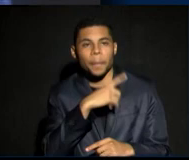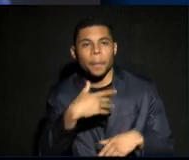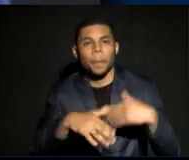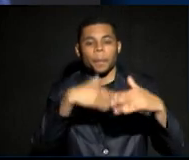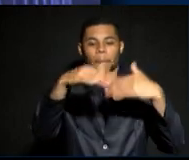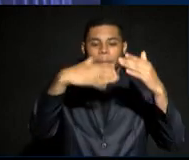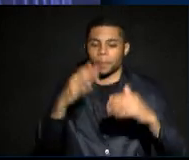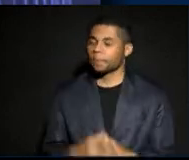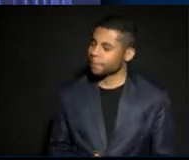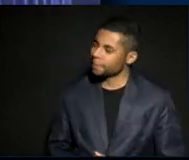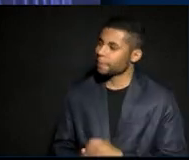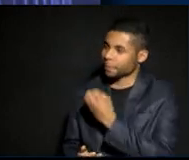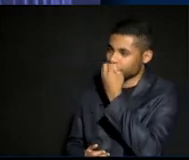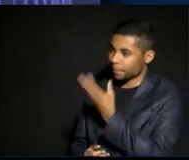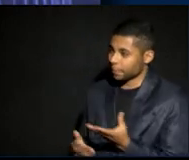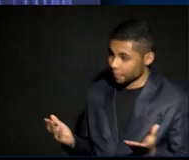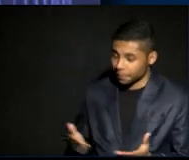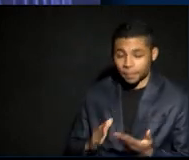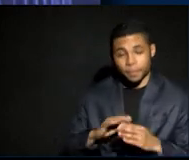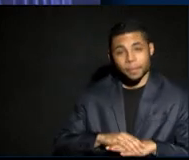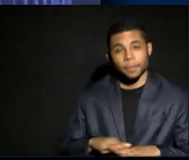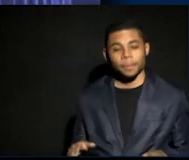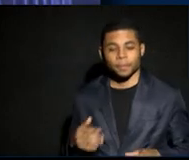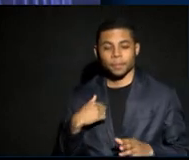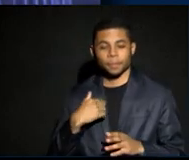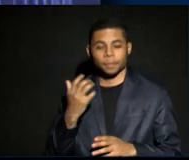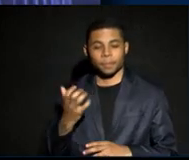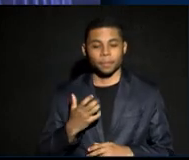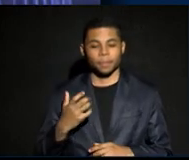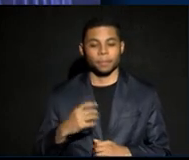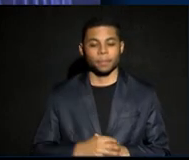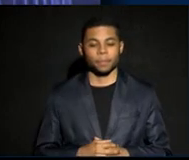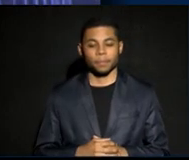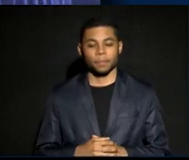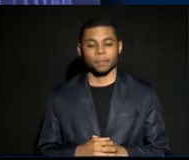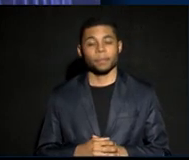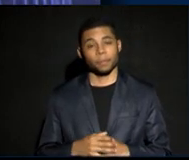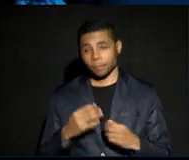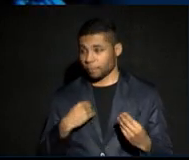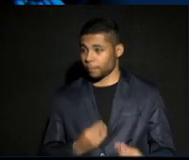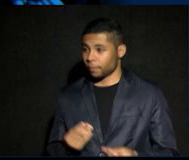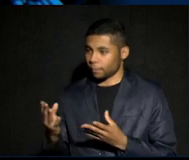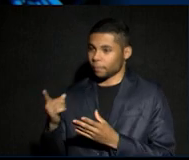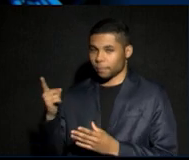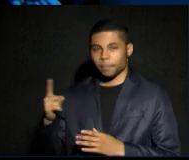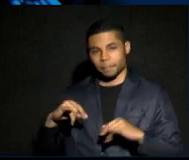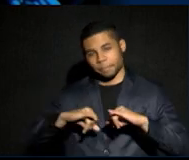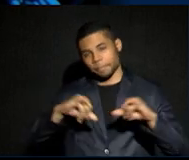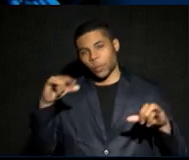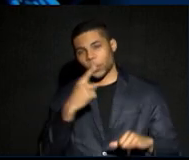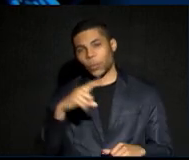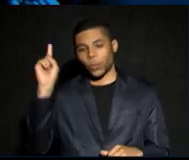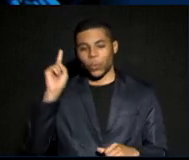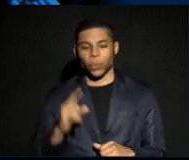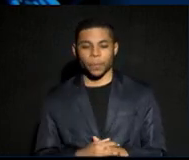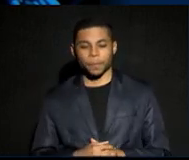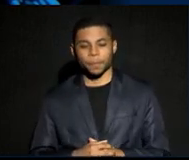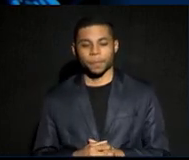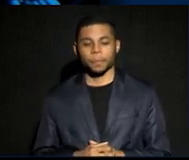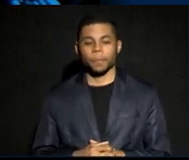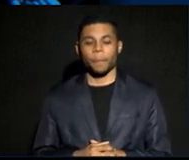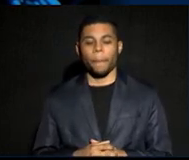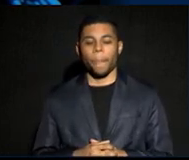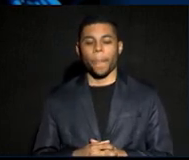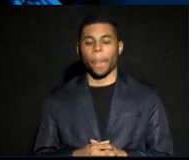aos resultados bom estamos chegando ao fim eu gostaria de oferecer para que você ver a mensagem final aqui como